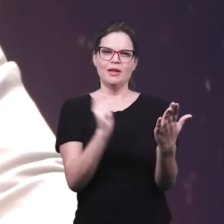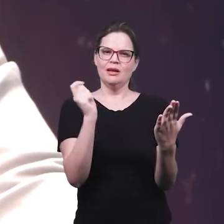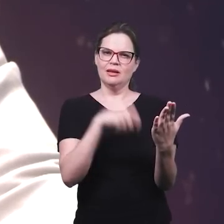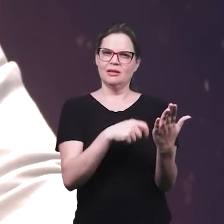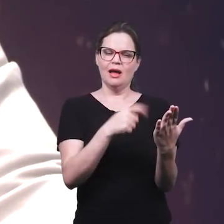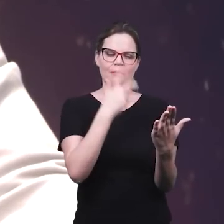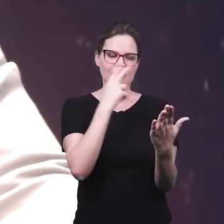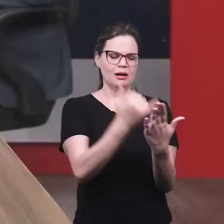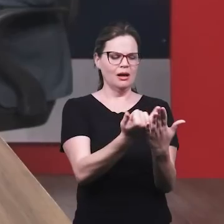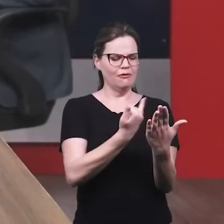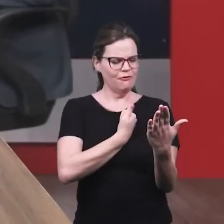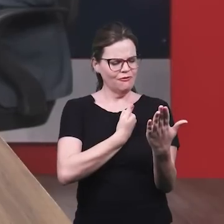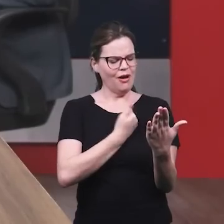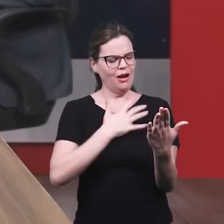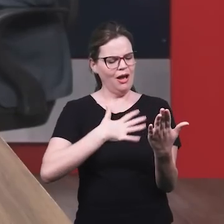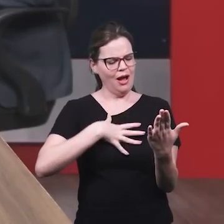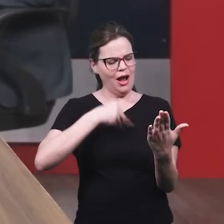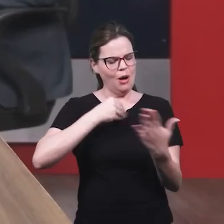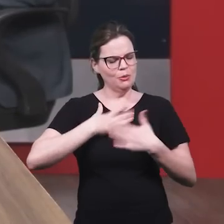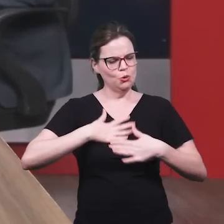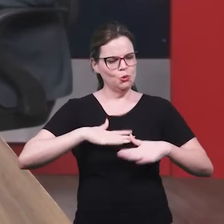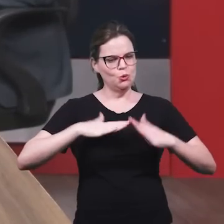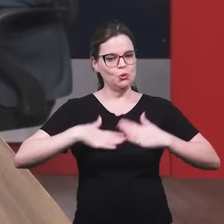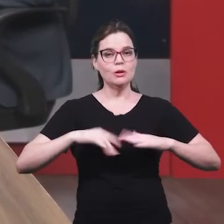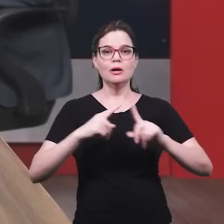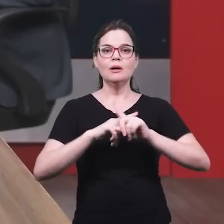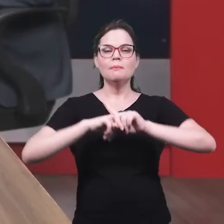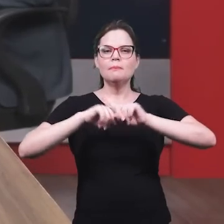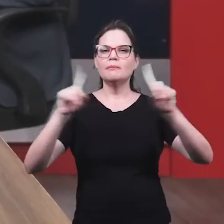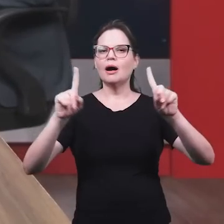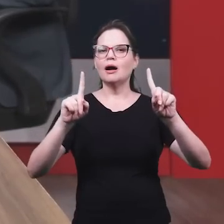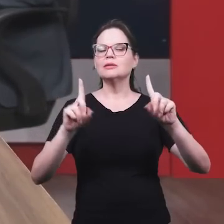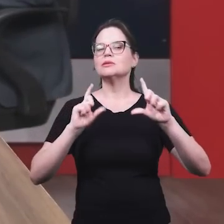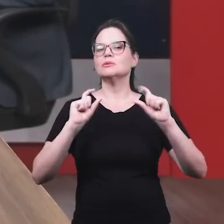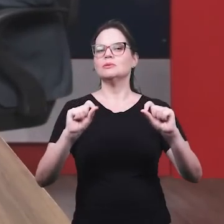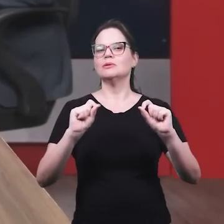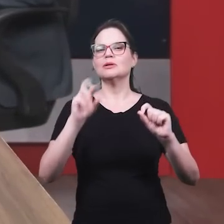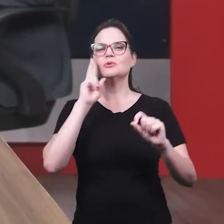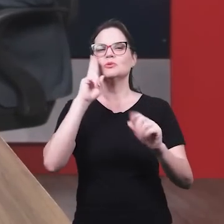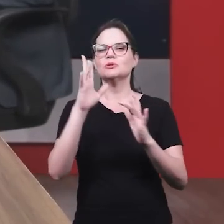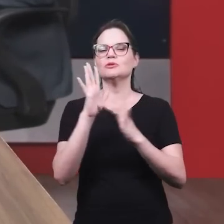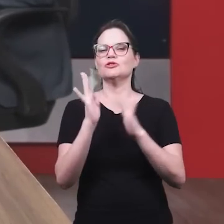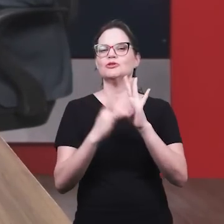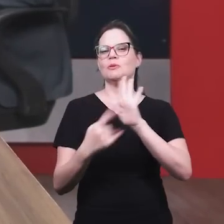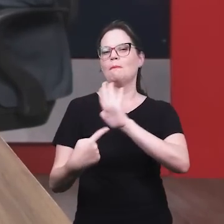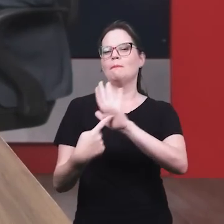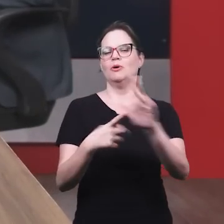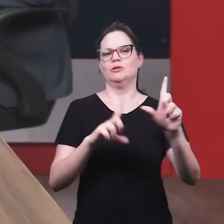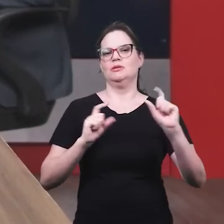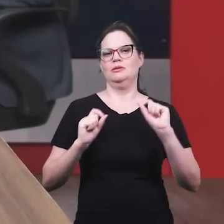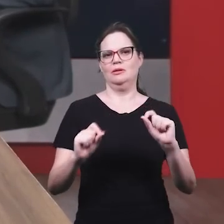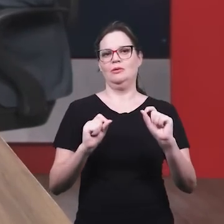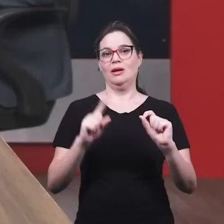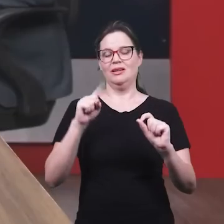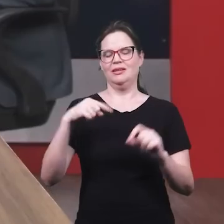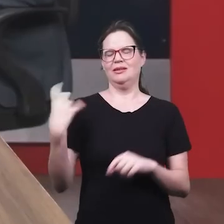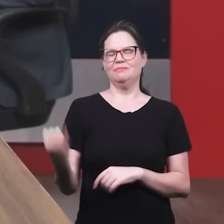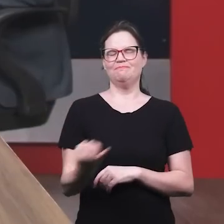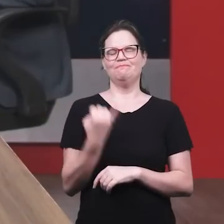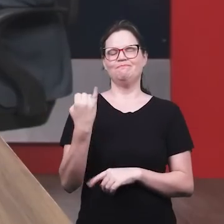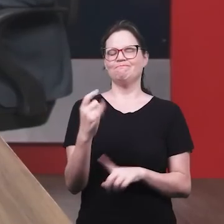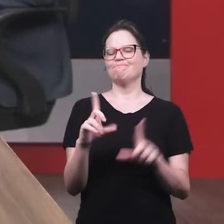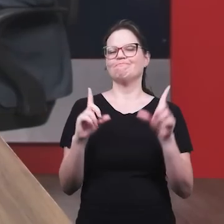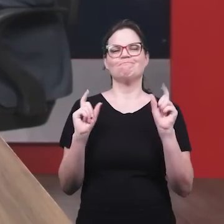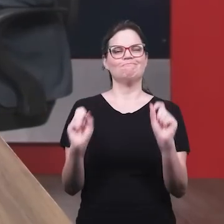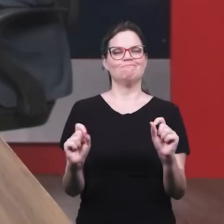alma. E só que Jesus ele mostra um aspecto que seria fundamental para a igreja dos nossos dias, que é